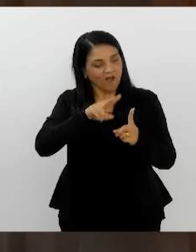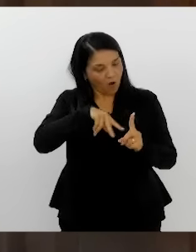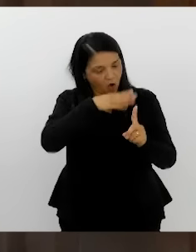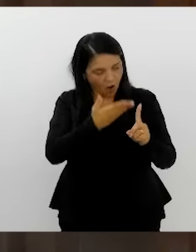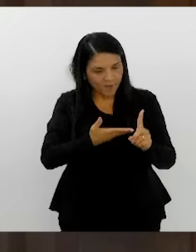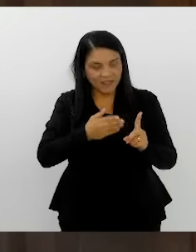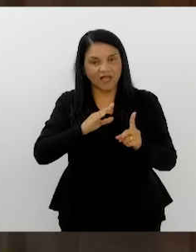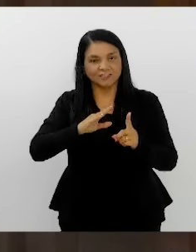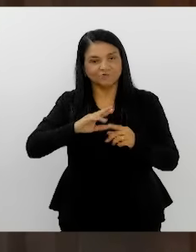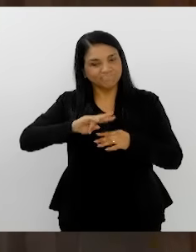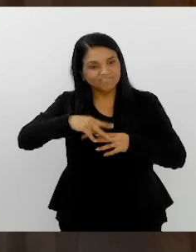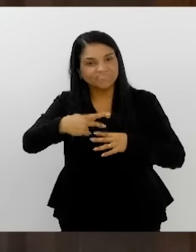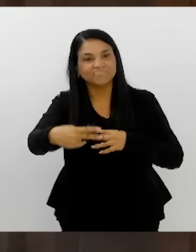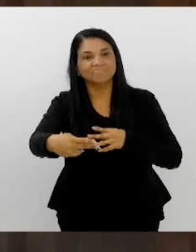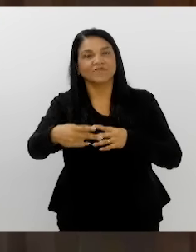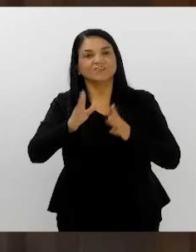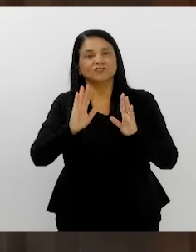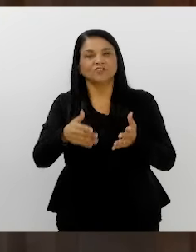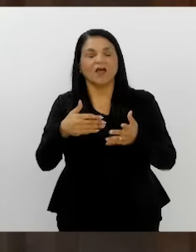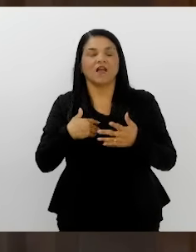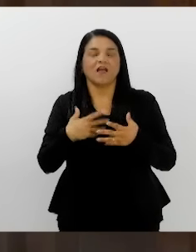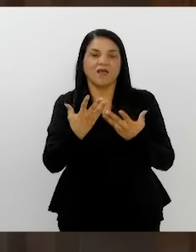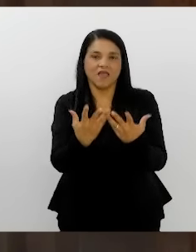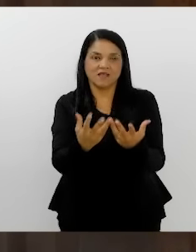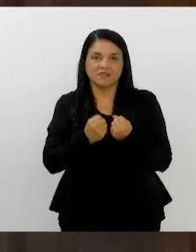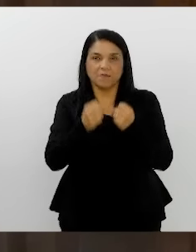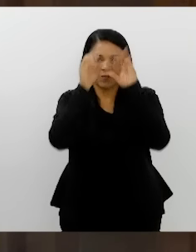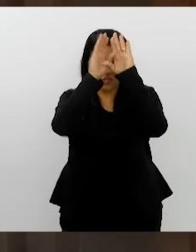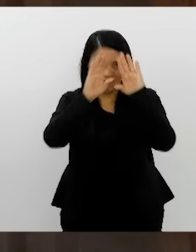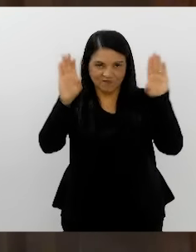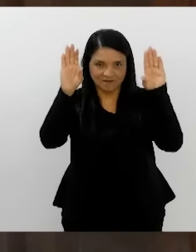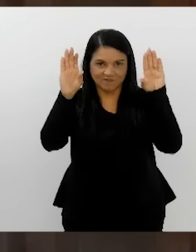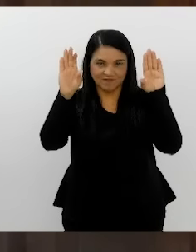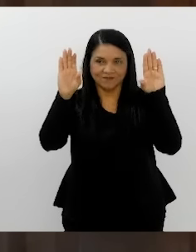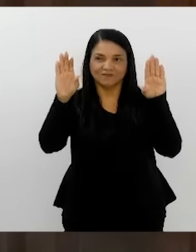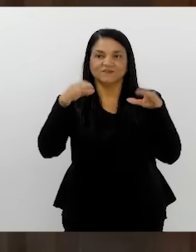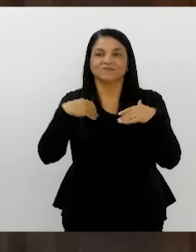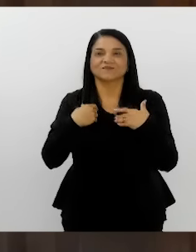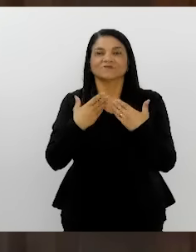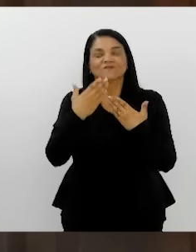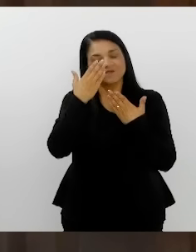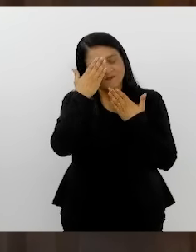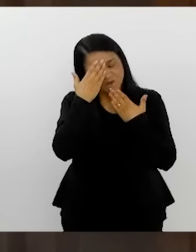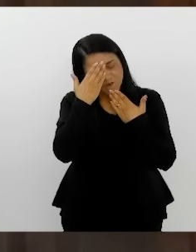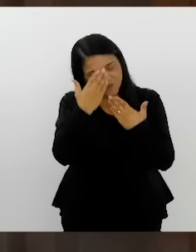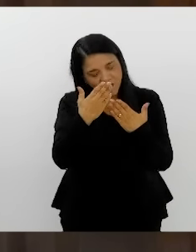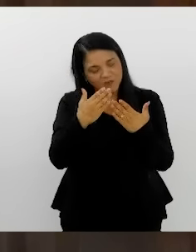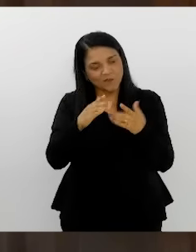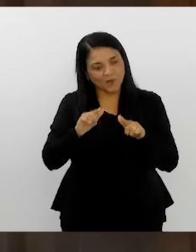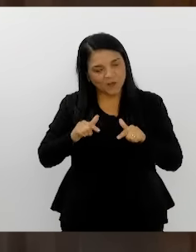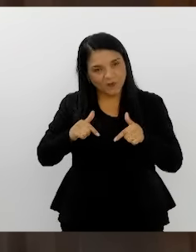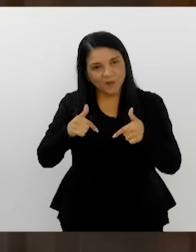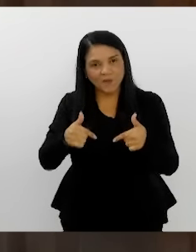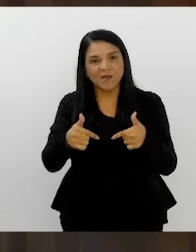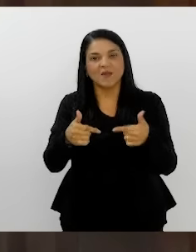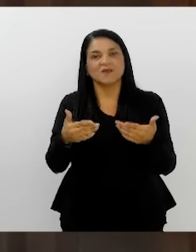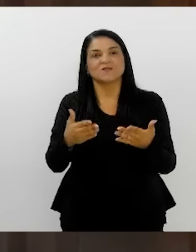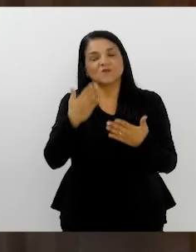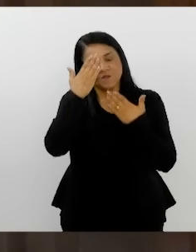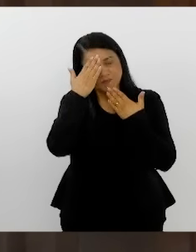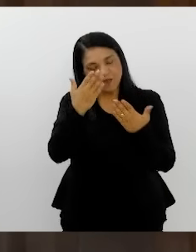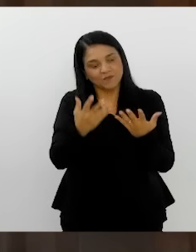ele já recebe há muito tempo no céu. Muitíssimo obrigado pela iniciativa e muito obrigado por nos receber nessa casa